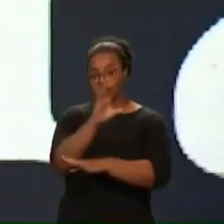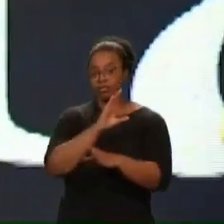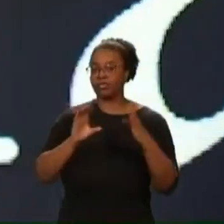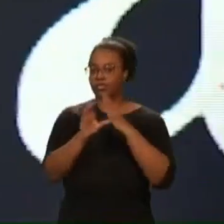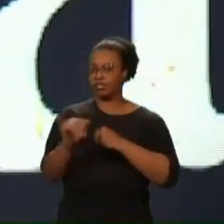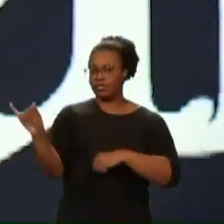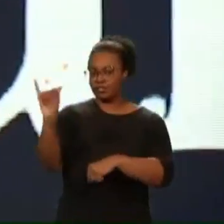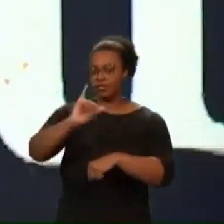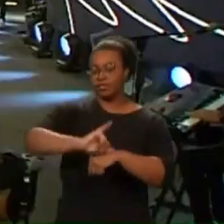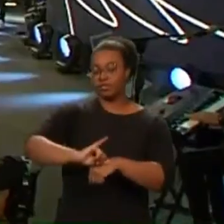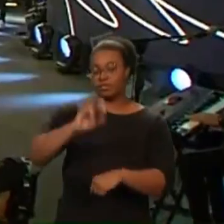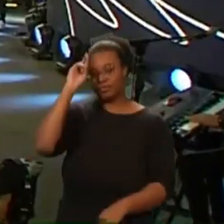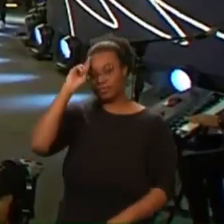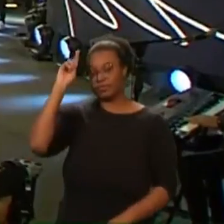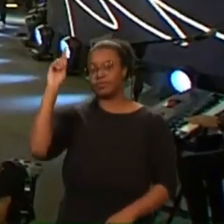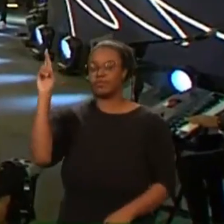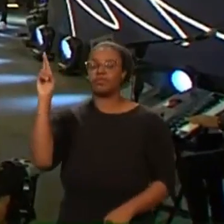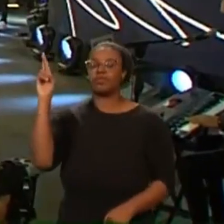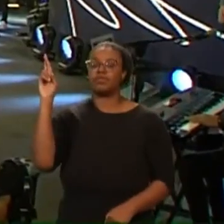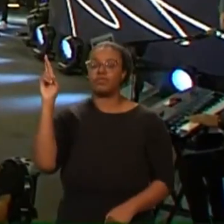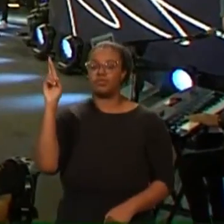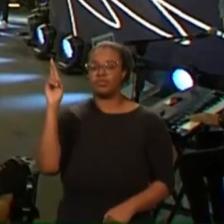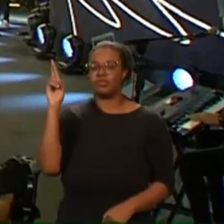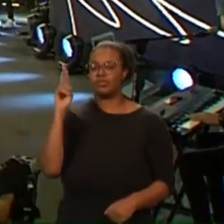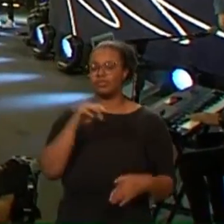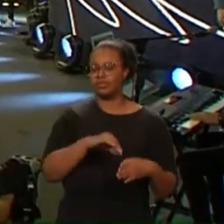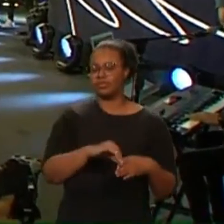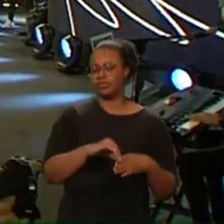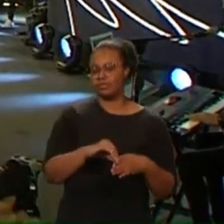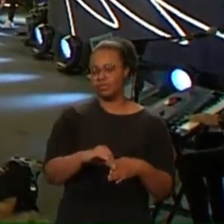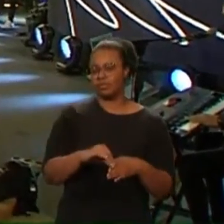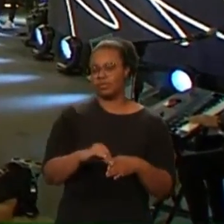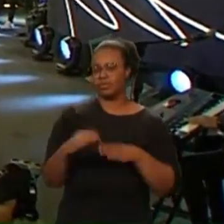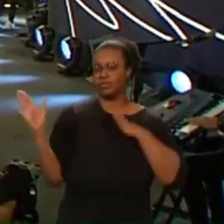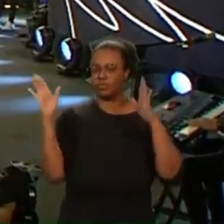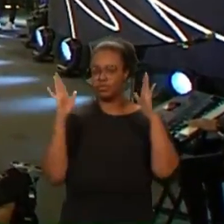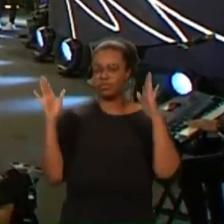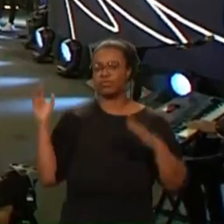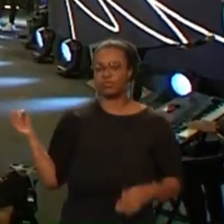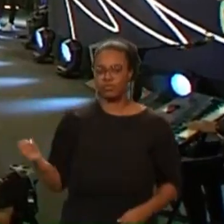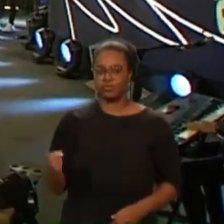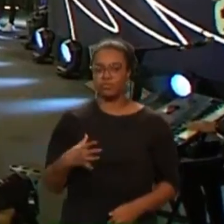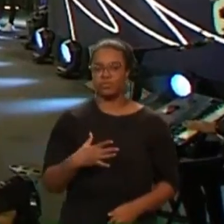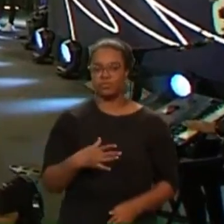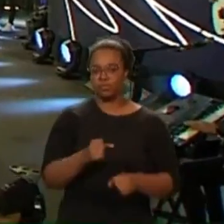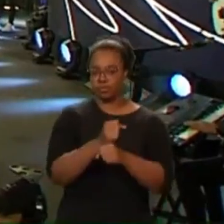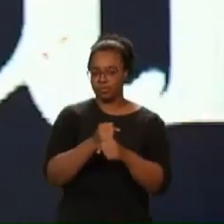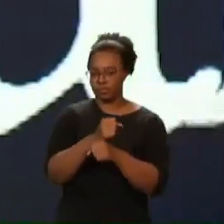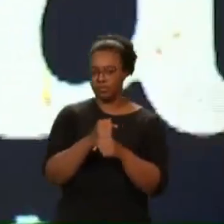direciona Há um novo tempo no final do ano passado por direção de